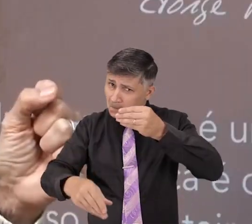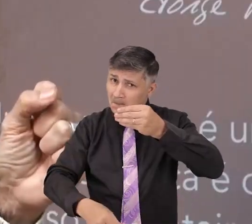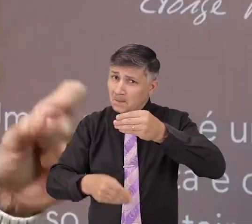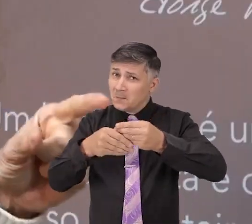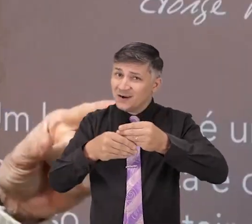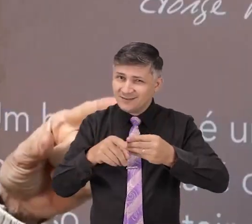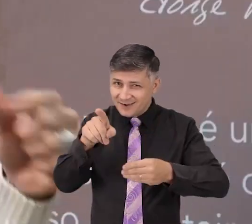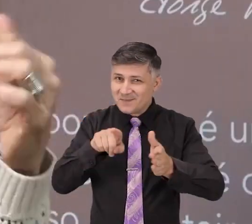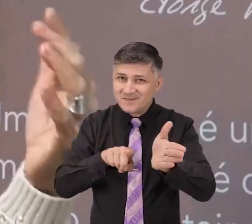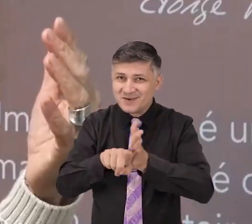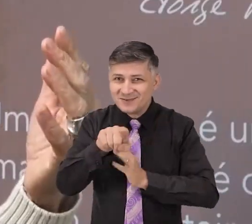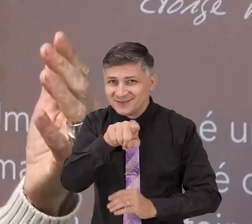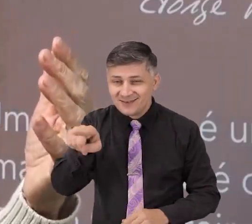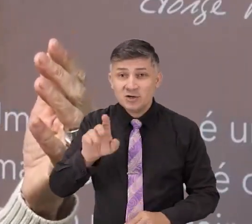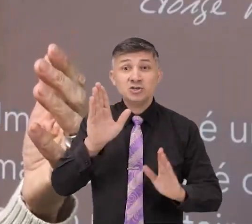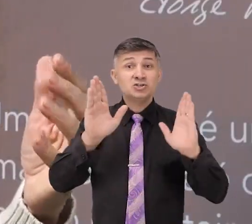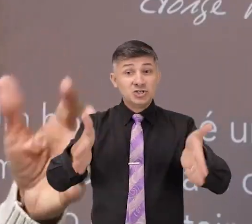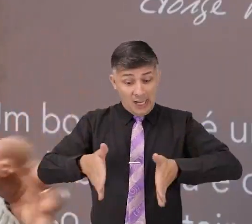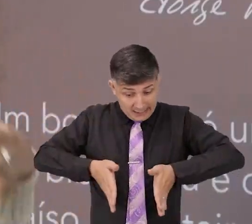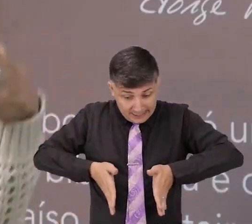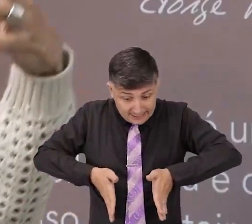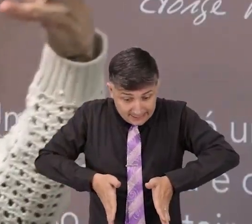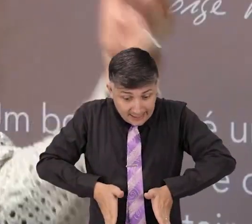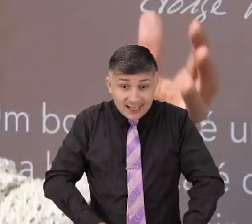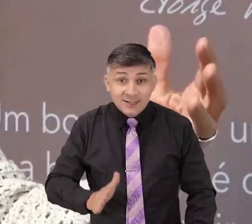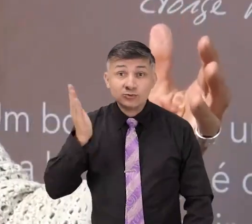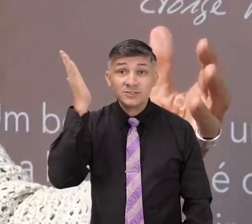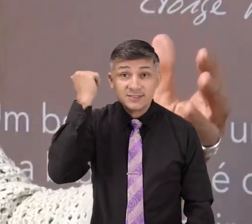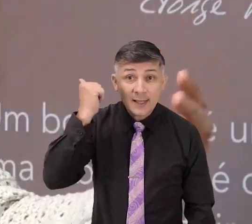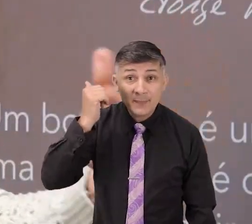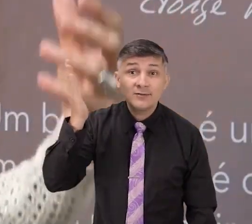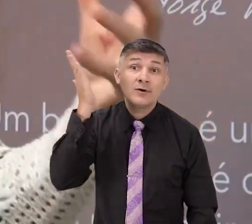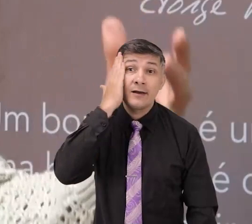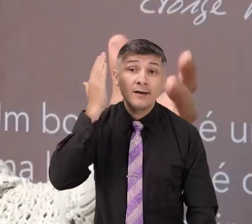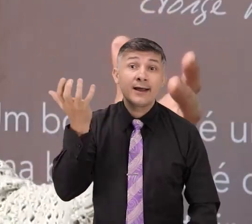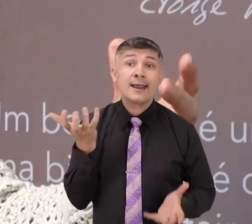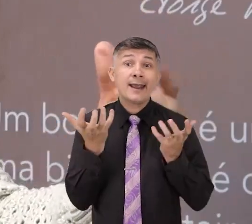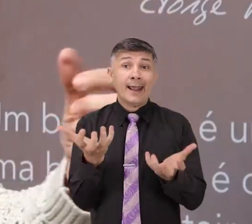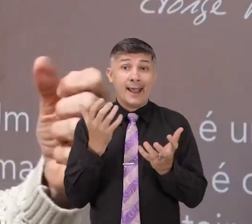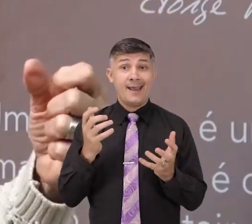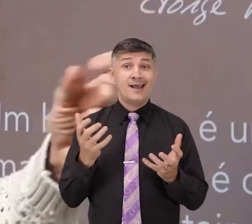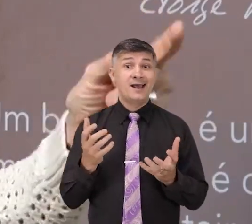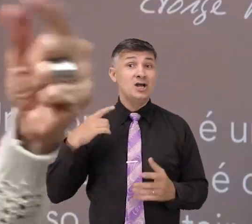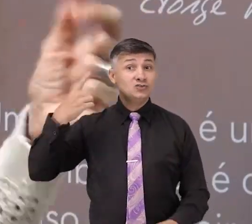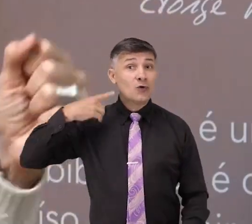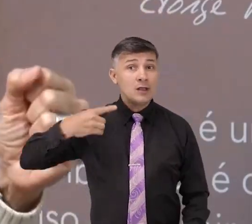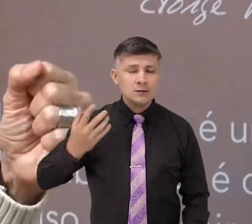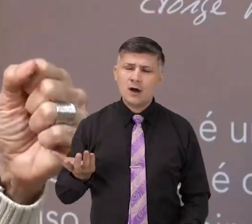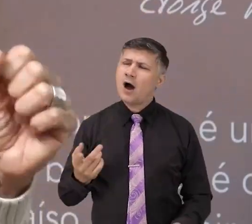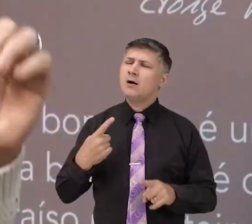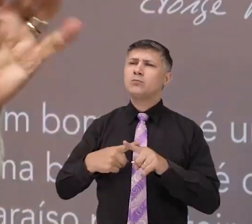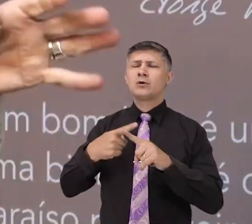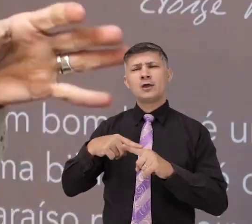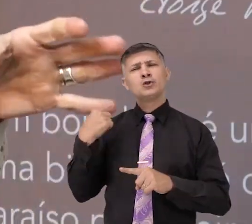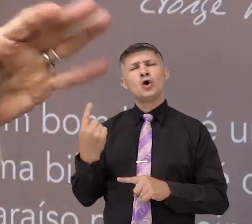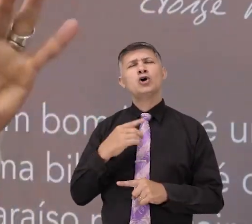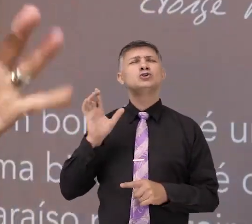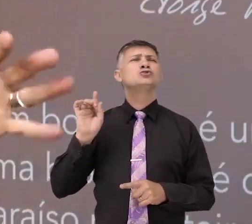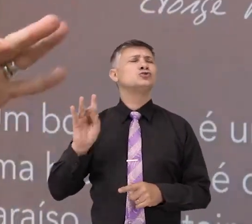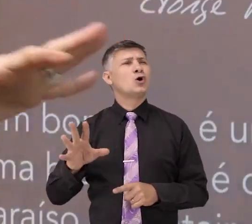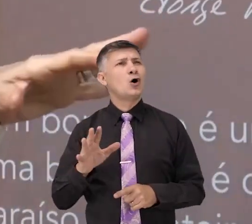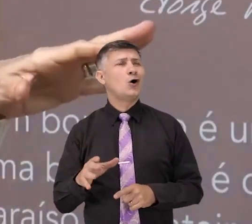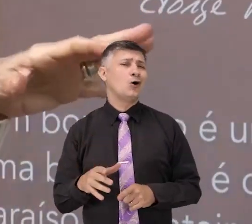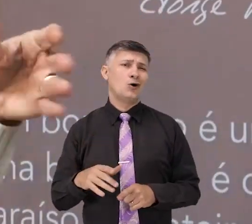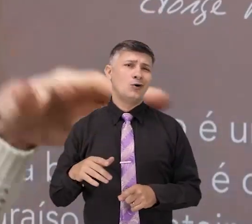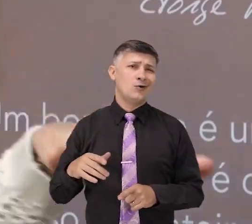permite uma parte, é engraçado que eu perguntei para você, ah, você já nasceu sabendo que você queria ser advogado? Porque as pessoas pensam assim, ah, porque a